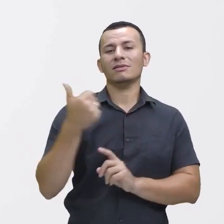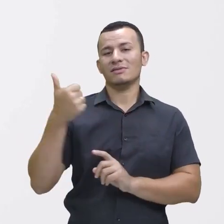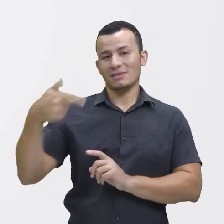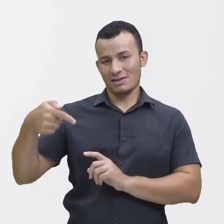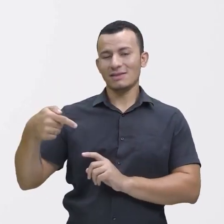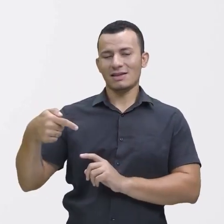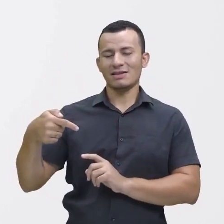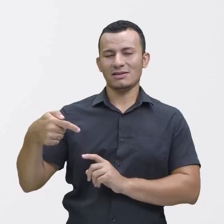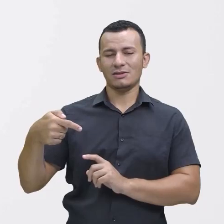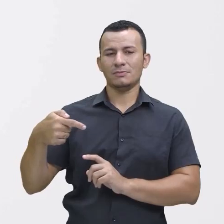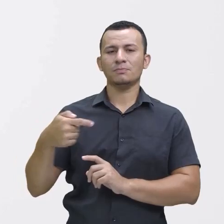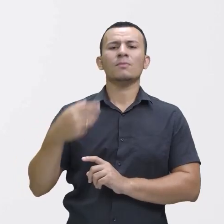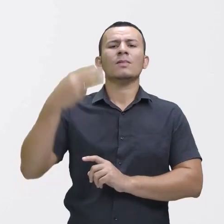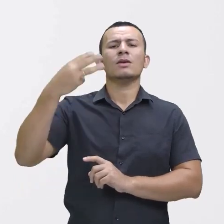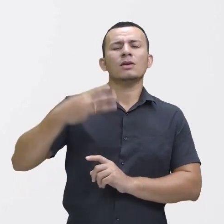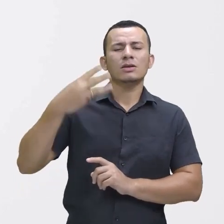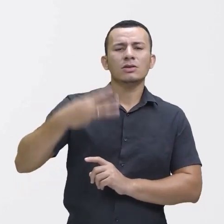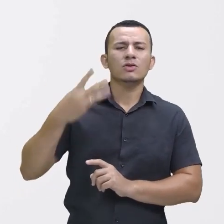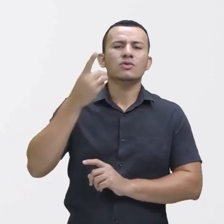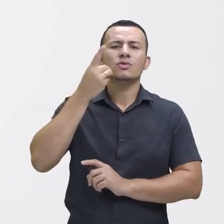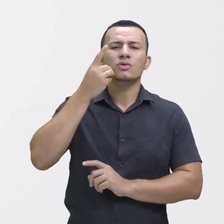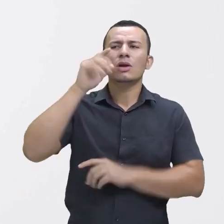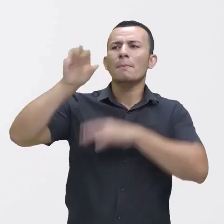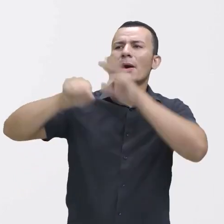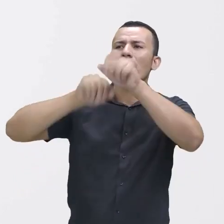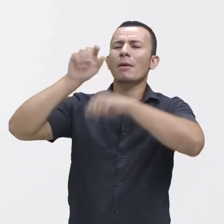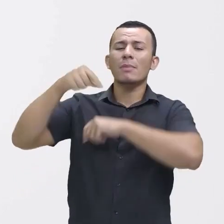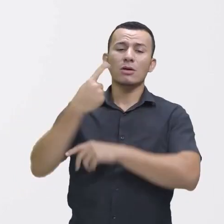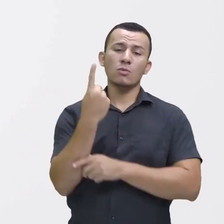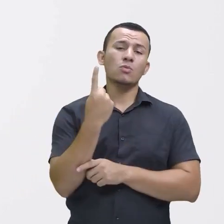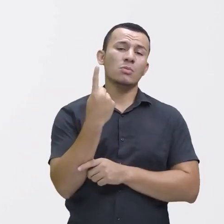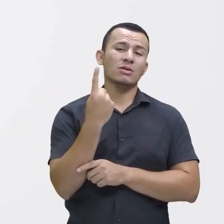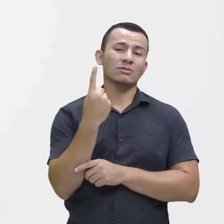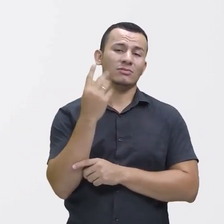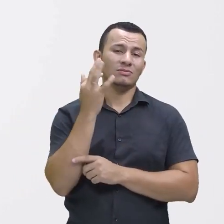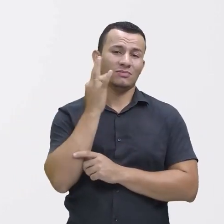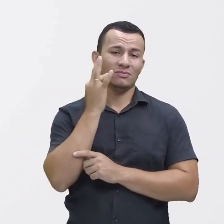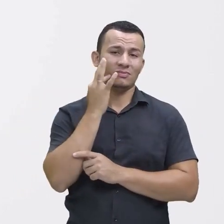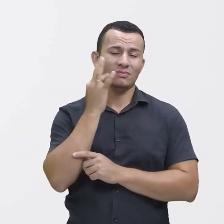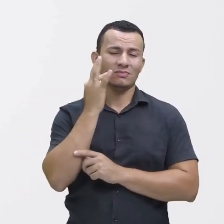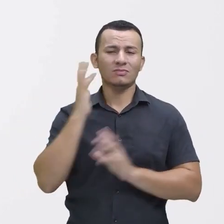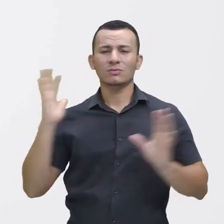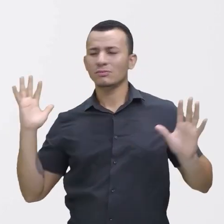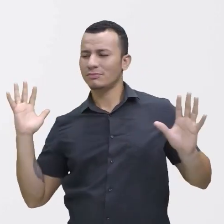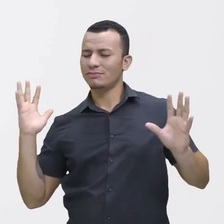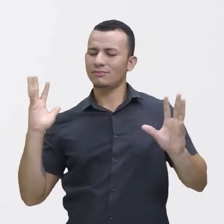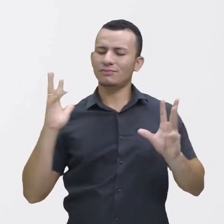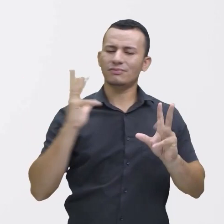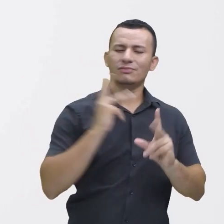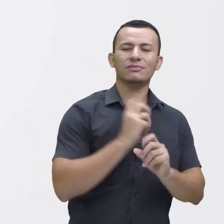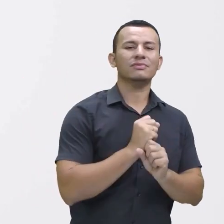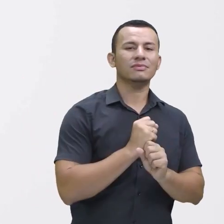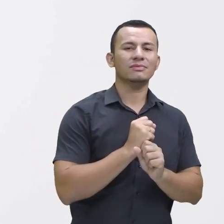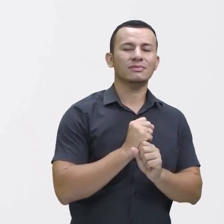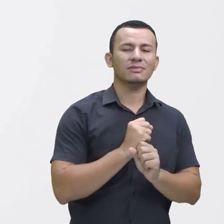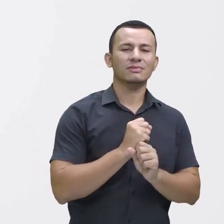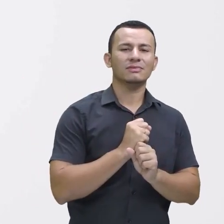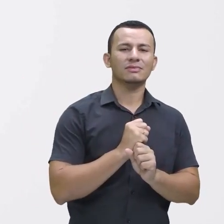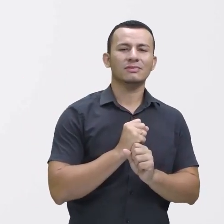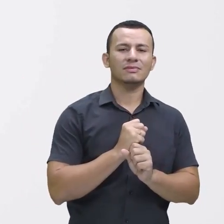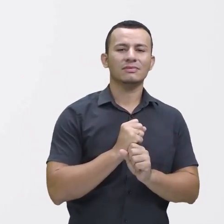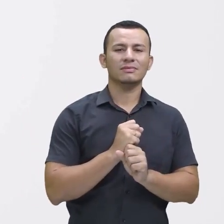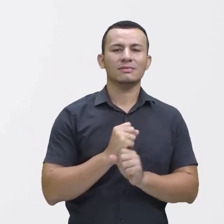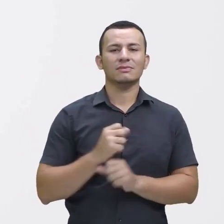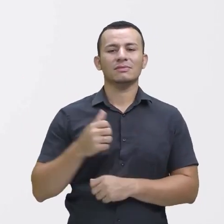17. E no terceiro dia ele colheu somente uma fruta. Quanto ele tem todo, igual a quê?